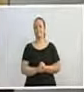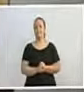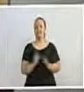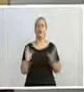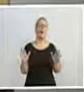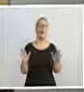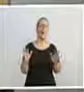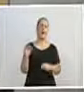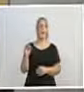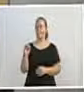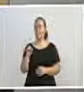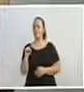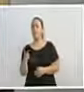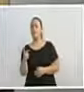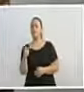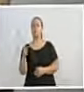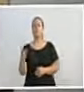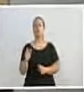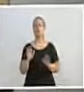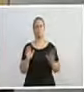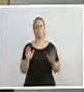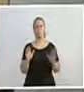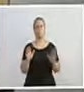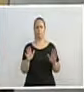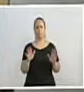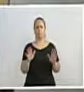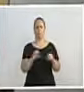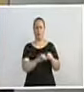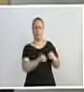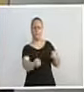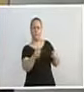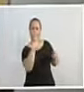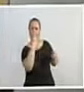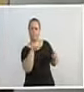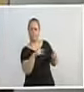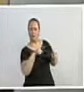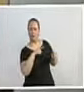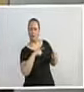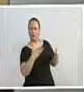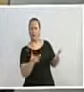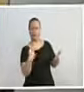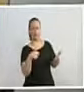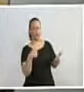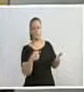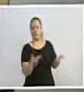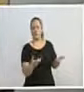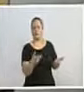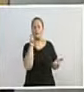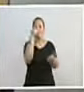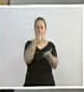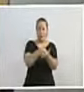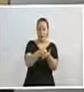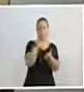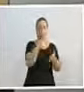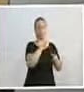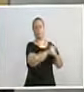ainda não passa. Não, mas o esgoto está sendo cobrado. Está sendo cobrado, tem que ser... Presidente, me concede mais... Concedo a Vossa Excelência